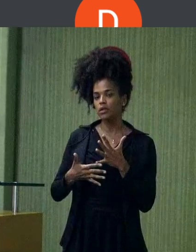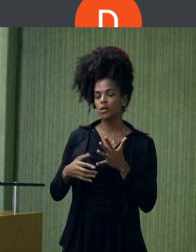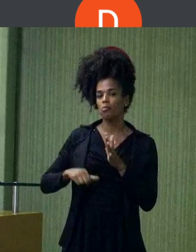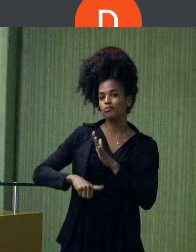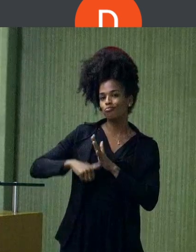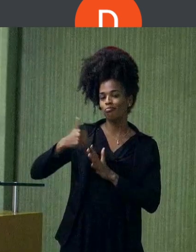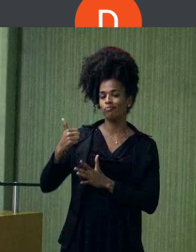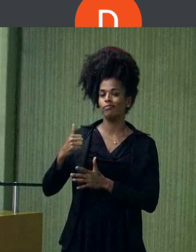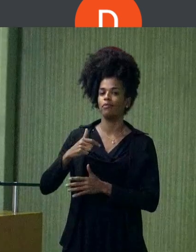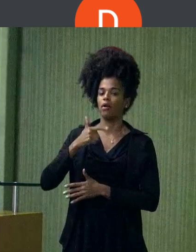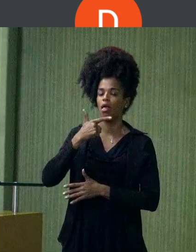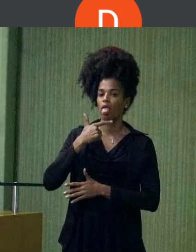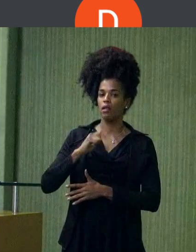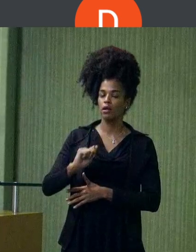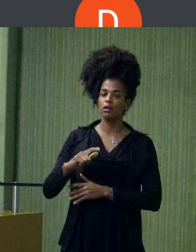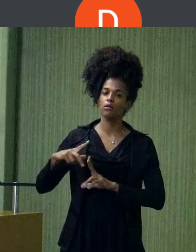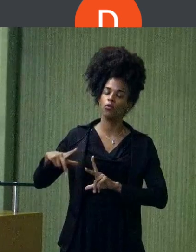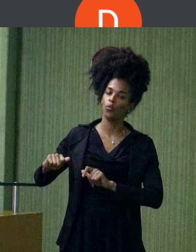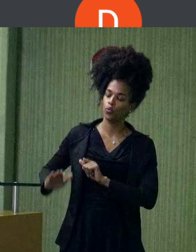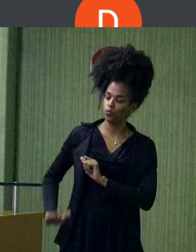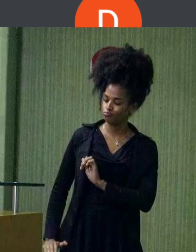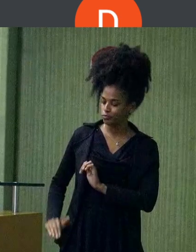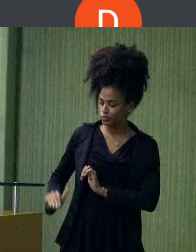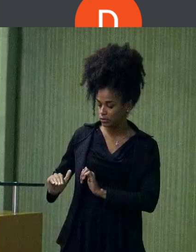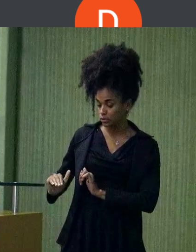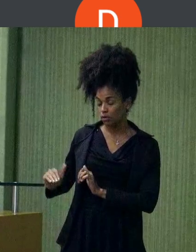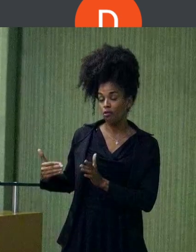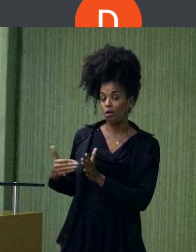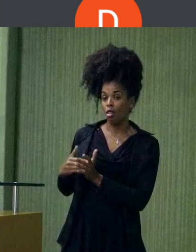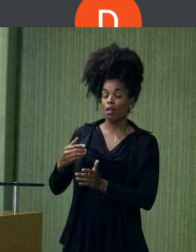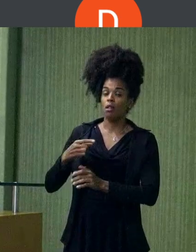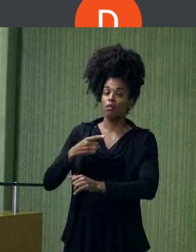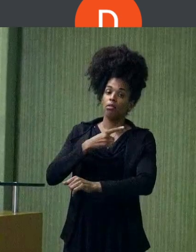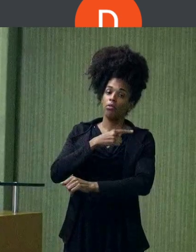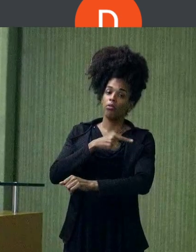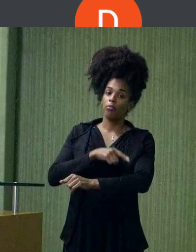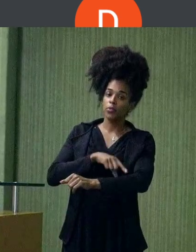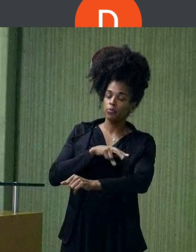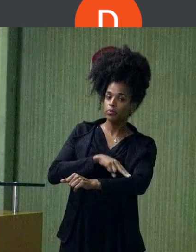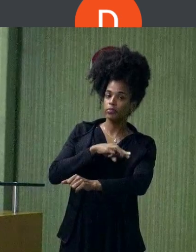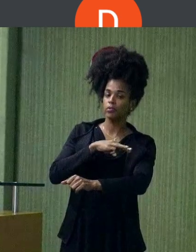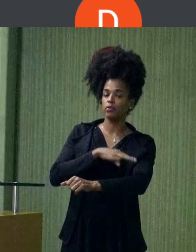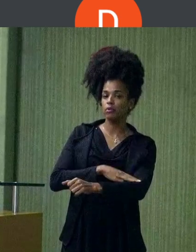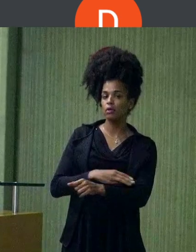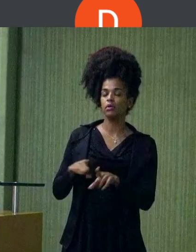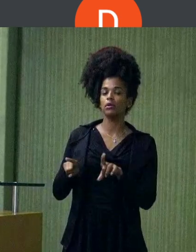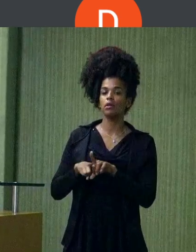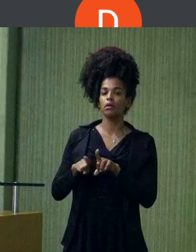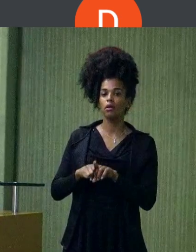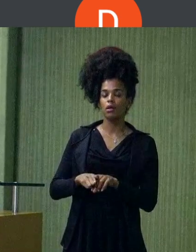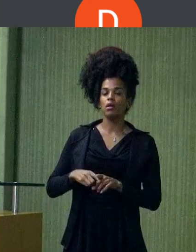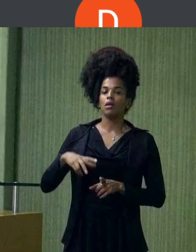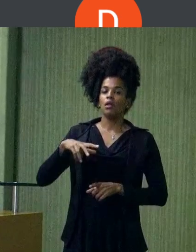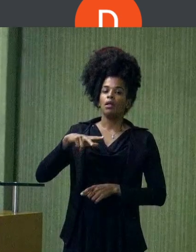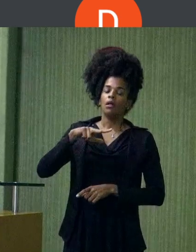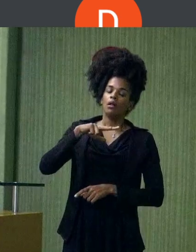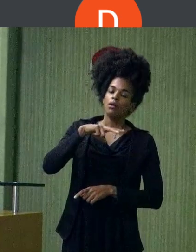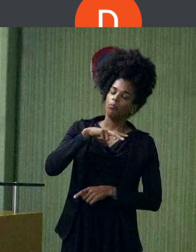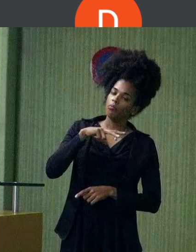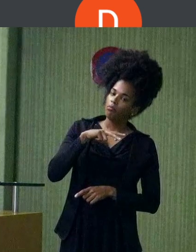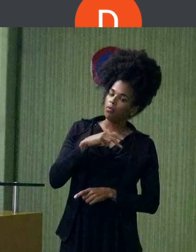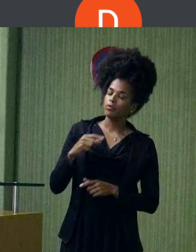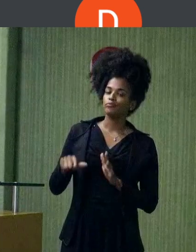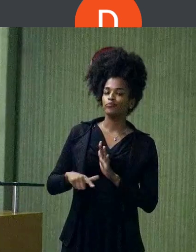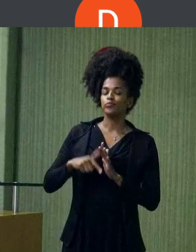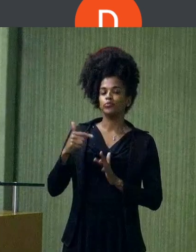língua todas as crianças surdas Desde da educação infantil até o primeiro ano do Ensino Fundamental e em português escrito como segunda língua até